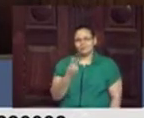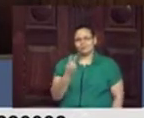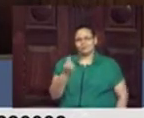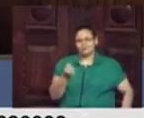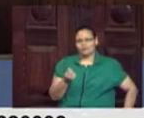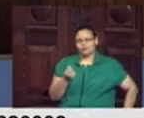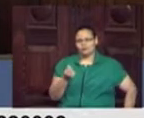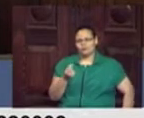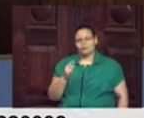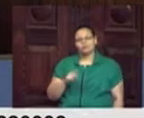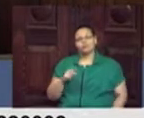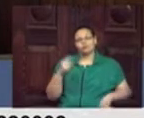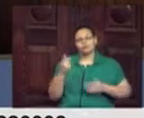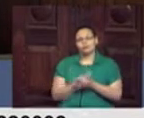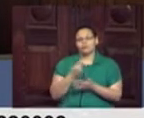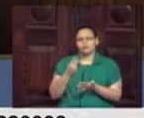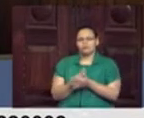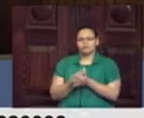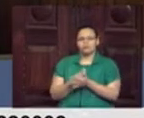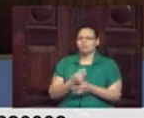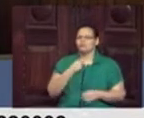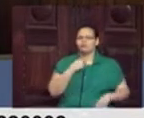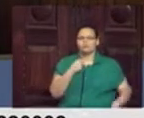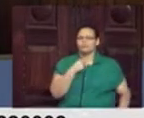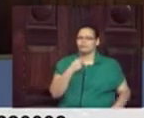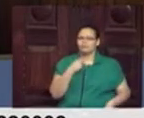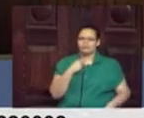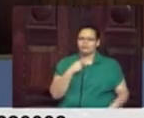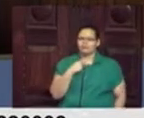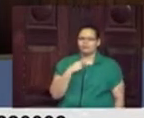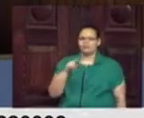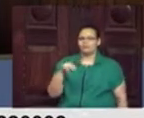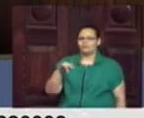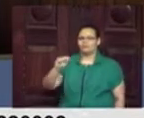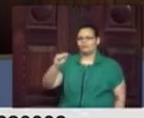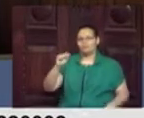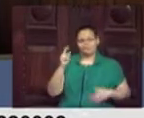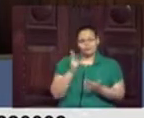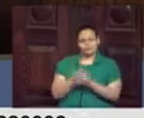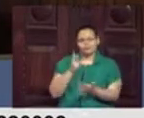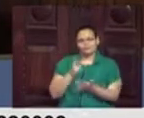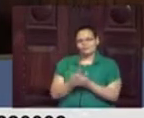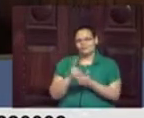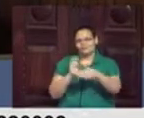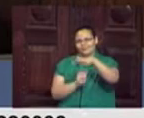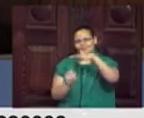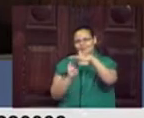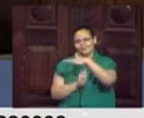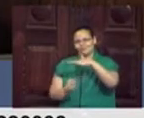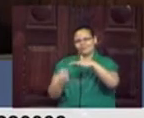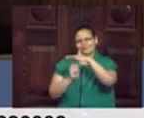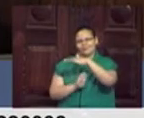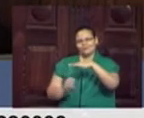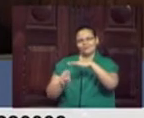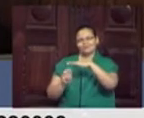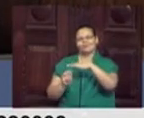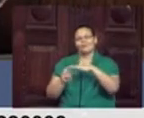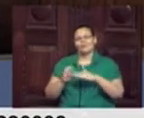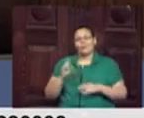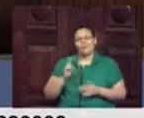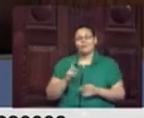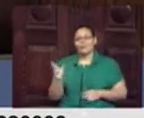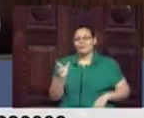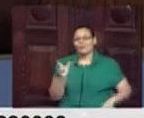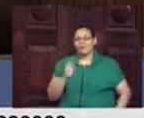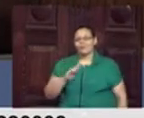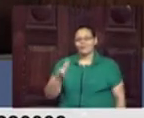Está errado. Não poderia jamais ser a mesma empresa que controla a bilhetagem, que emite o bilhete e que é